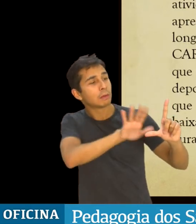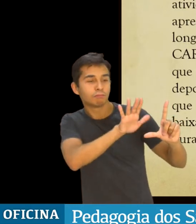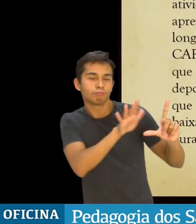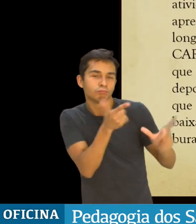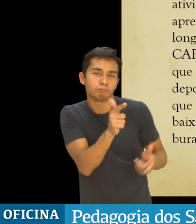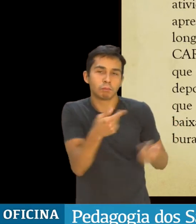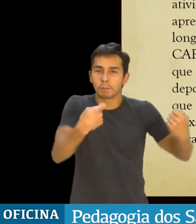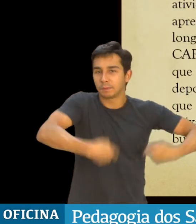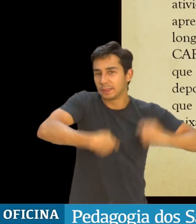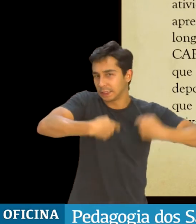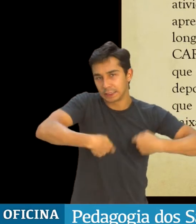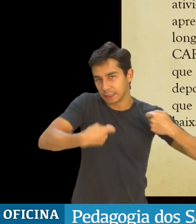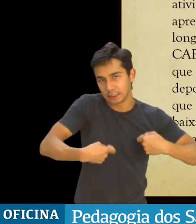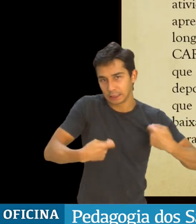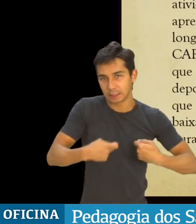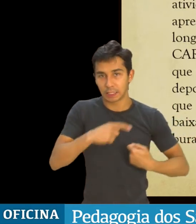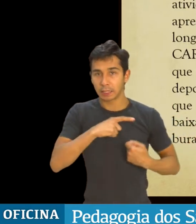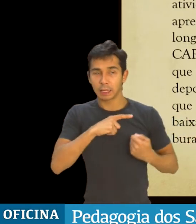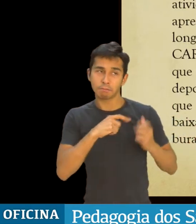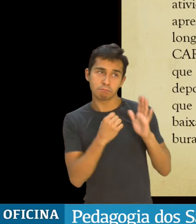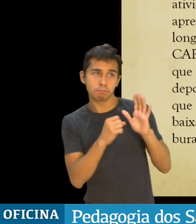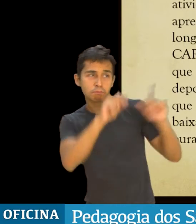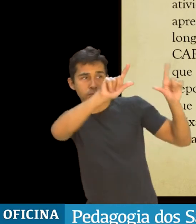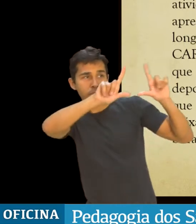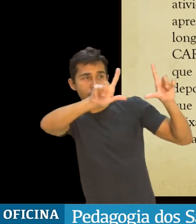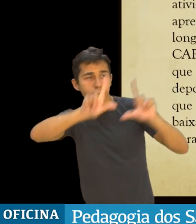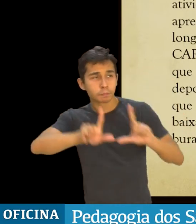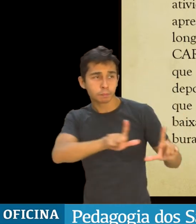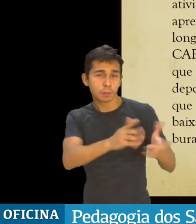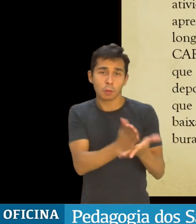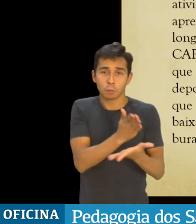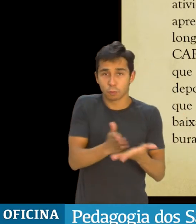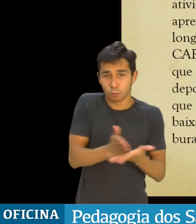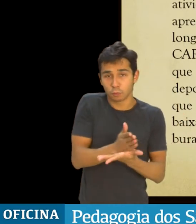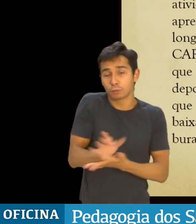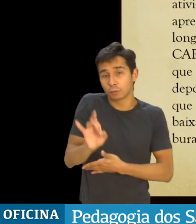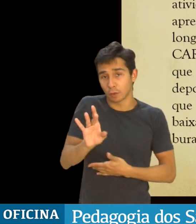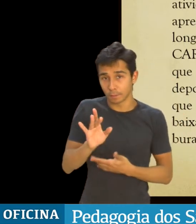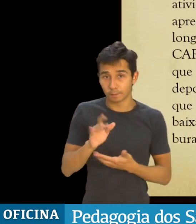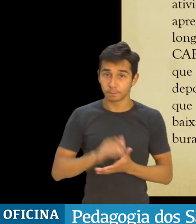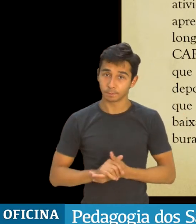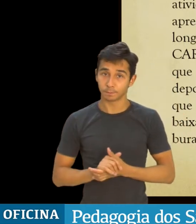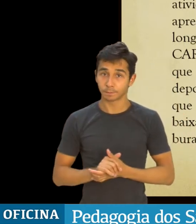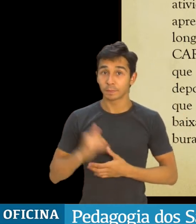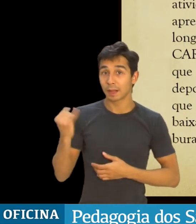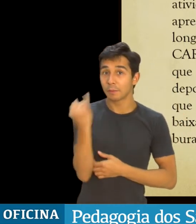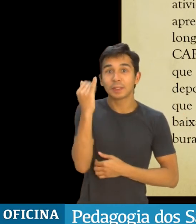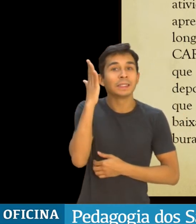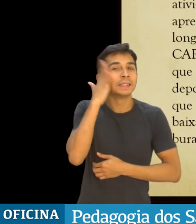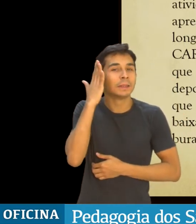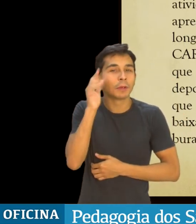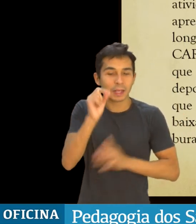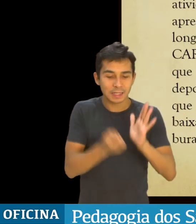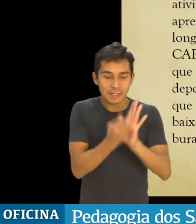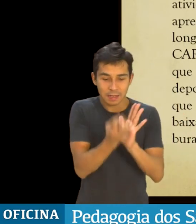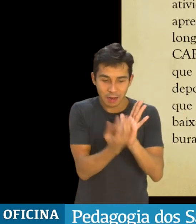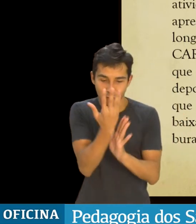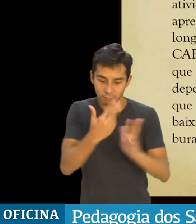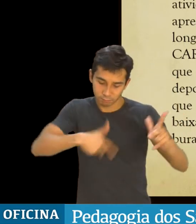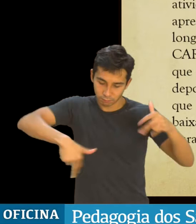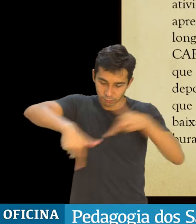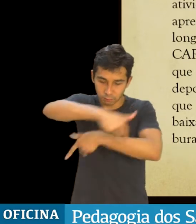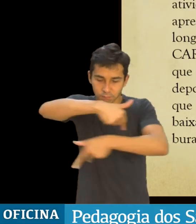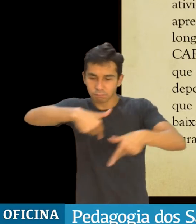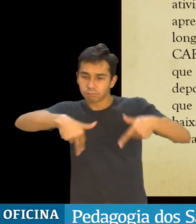ali que é fixa. Quando eu falo atenção ao fluxo, é a rotatividade do sarau. É essa dinâmica